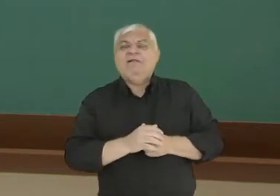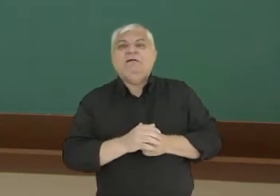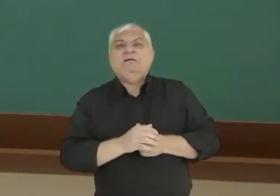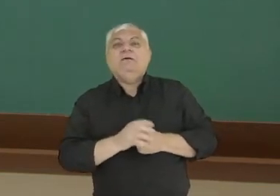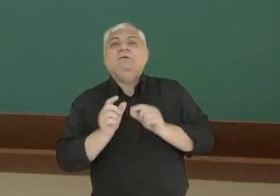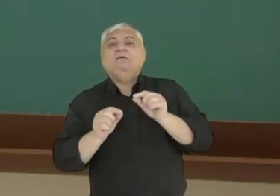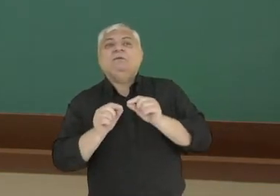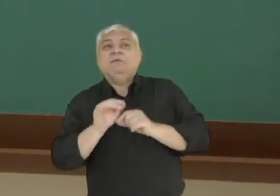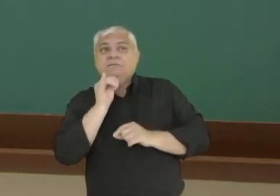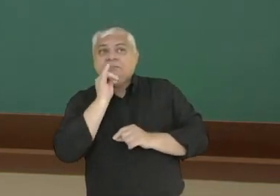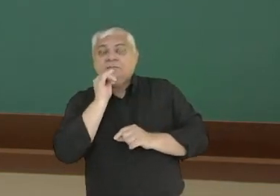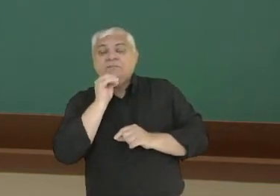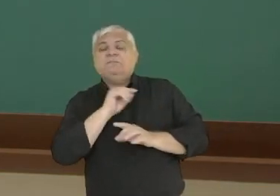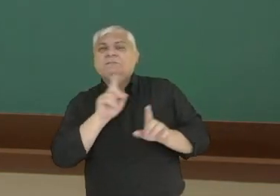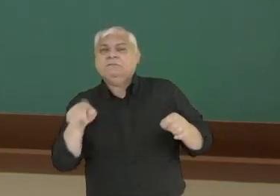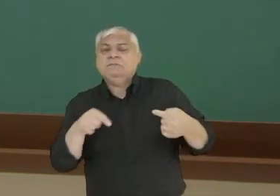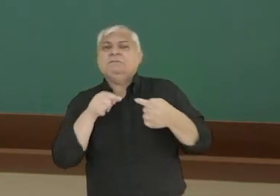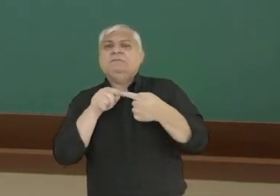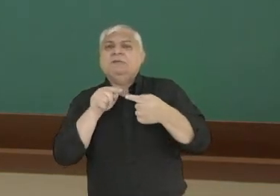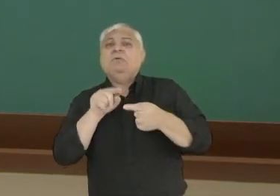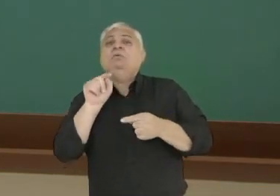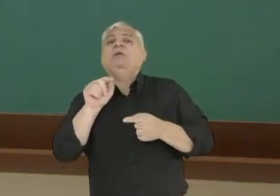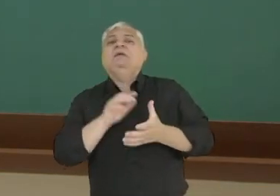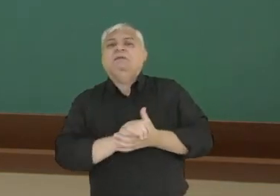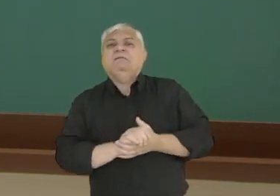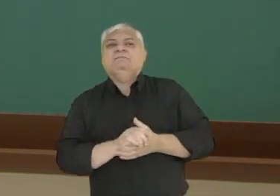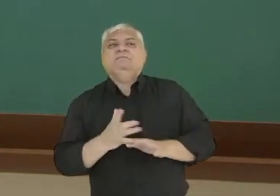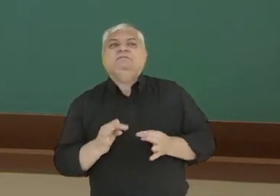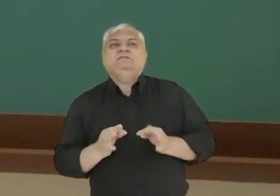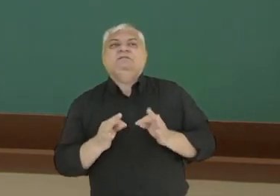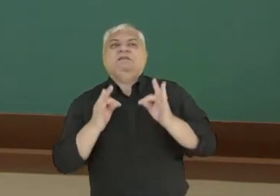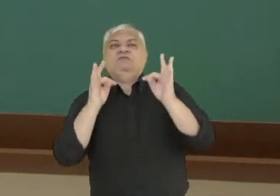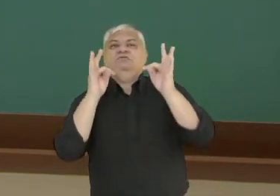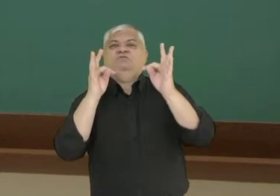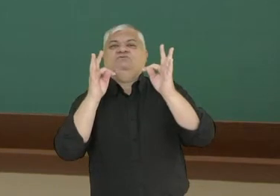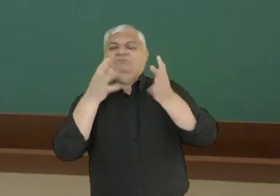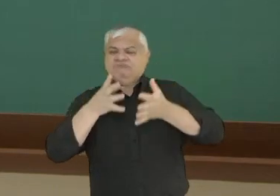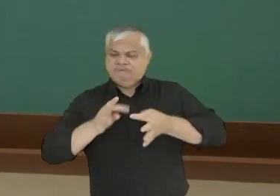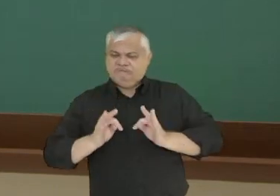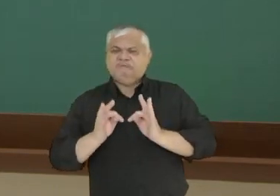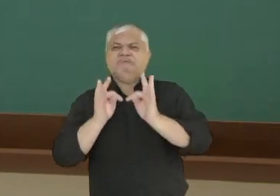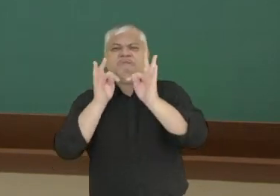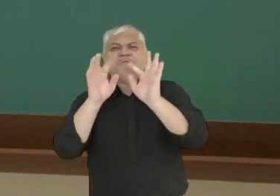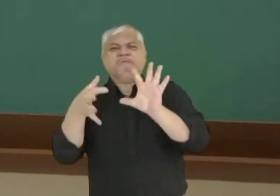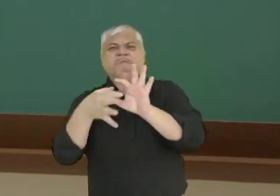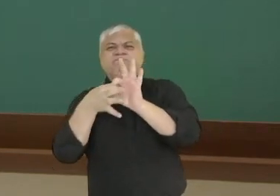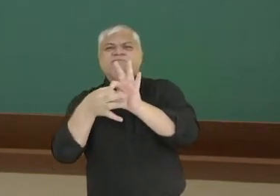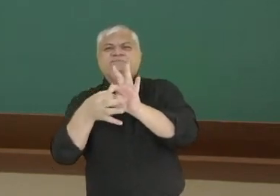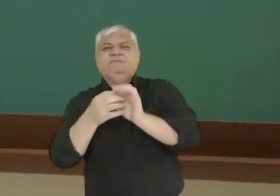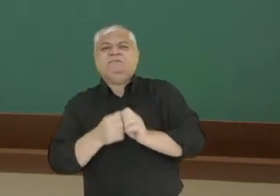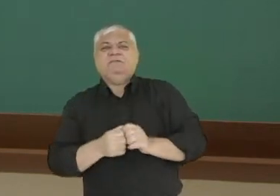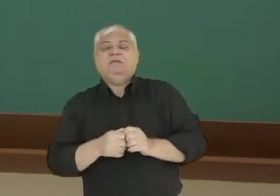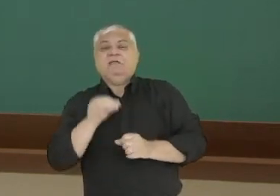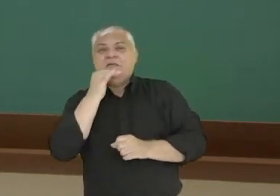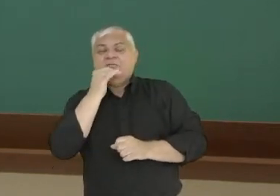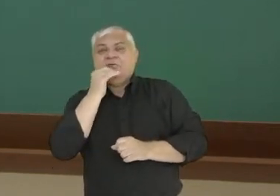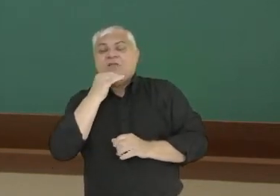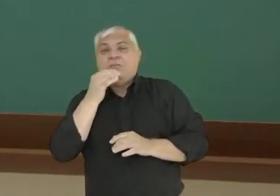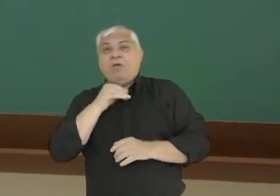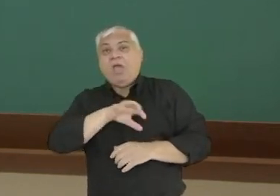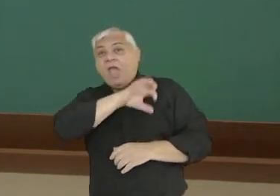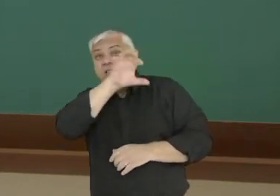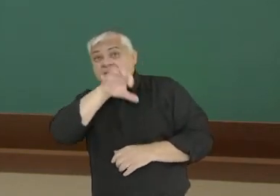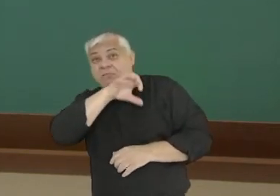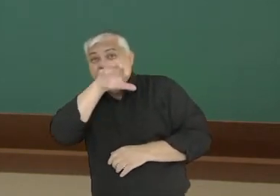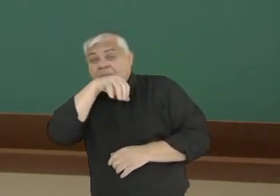né que está diretamente ligada à que pessoal ao uso de tecnologia tem criação de animais